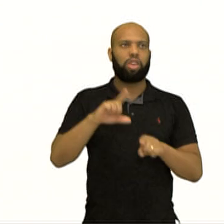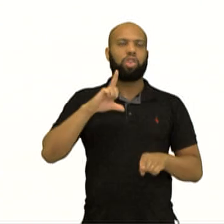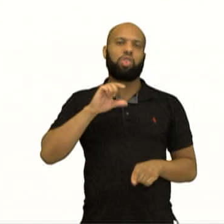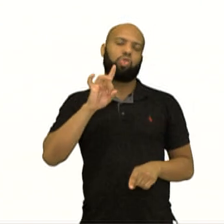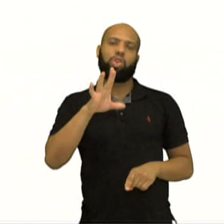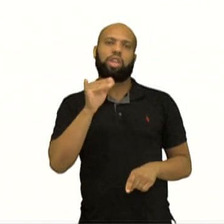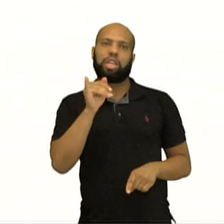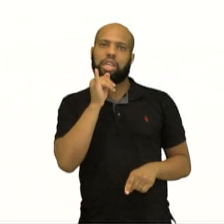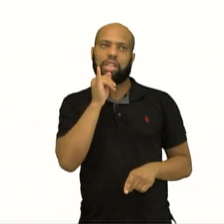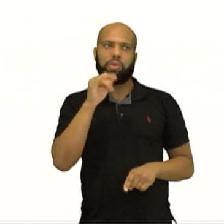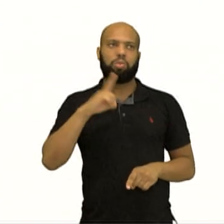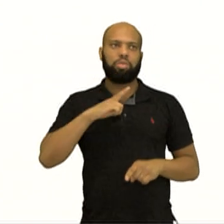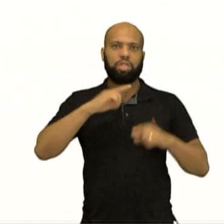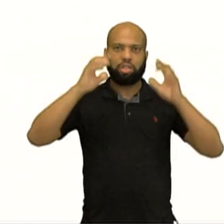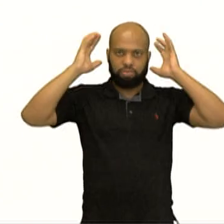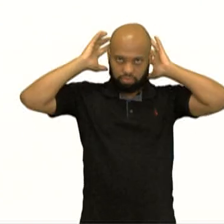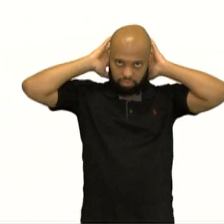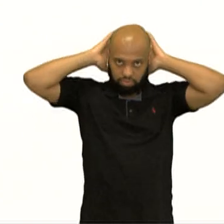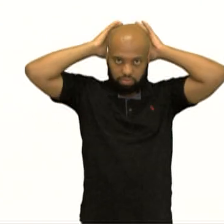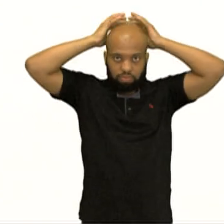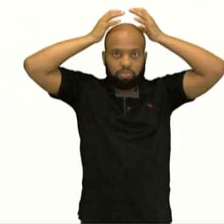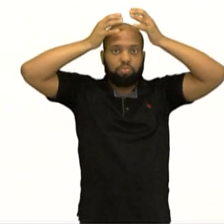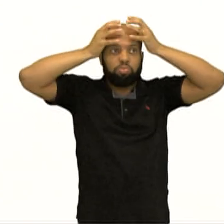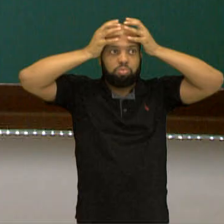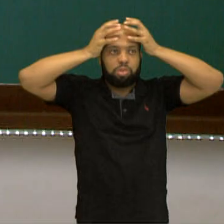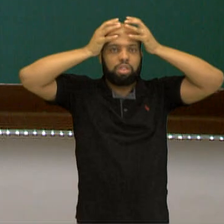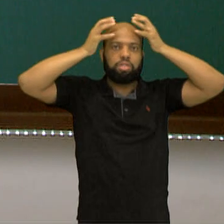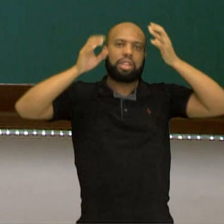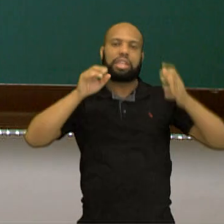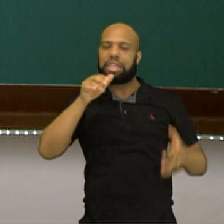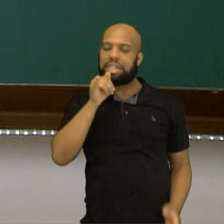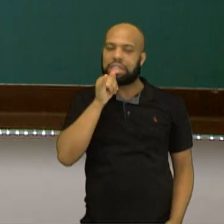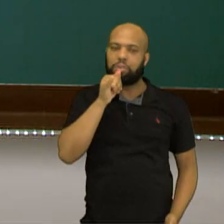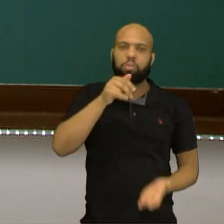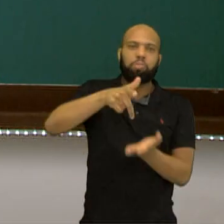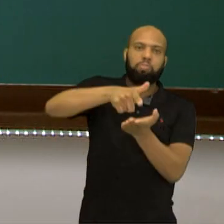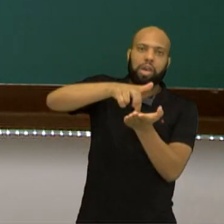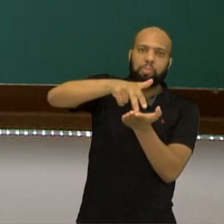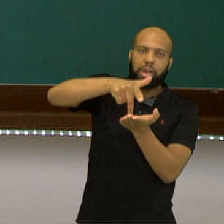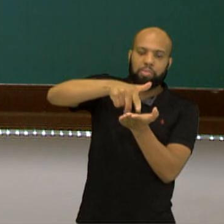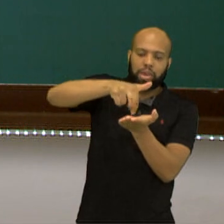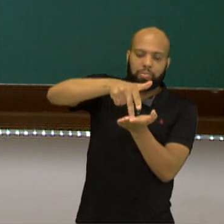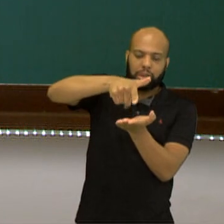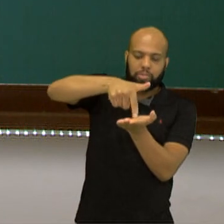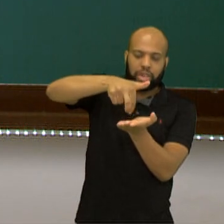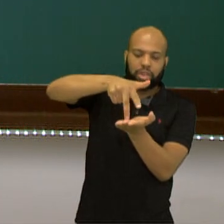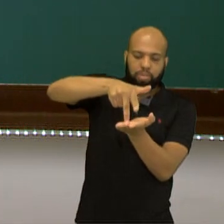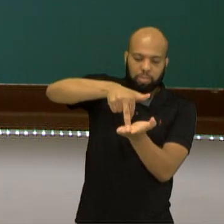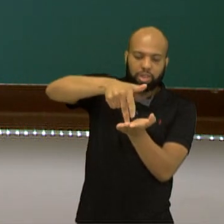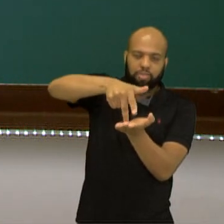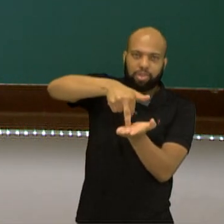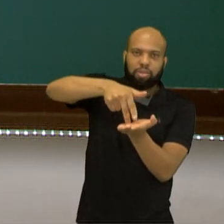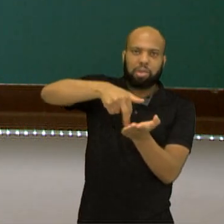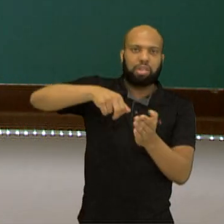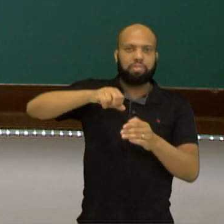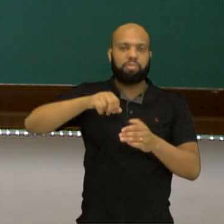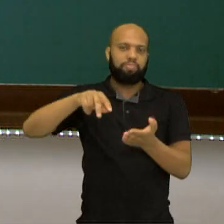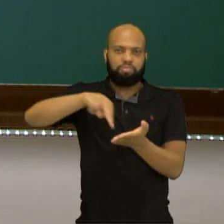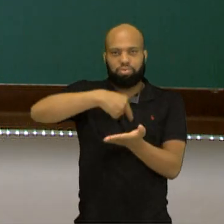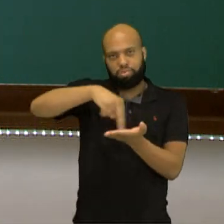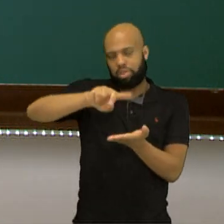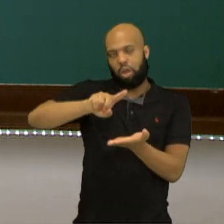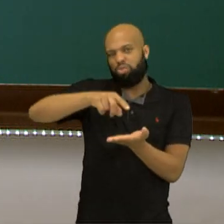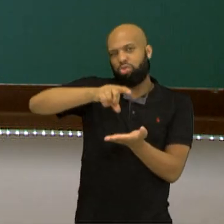aqui, né? Se você tiver um momento de lazer, indo para o seu trabalho, então você vai utilizar, não está fazendo uma manobra, então você vai utilizar as